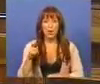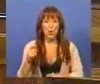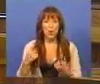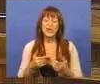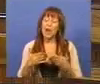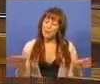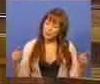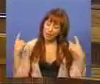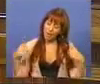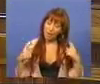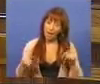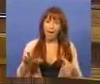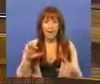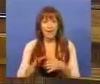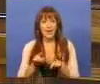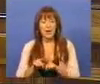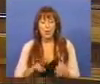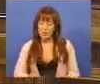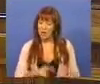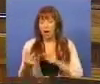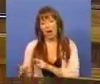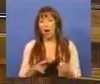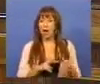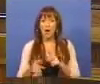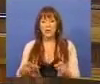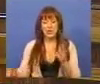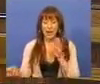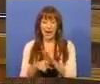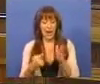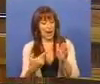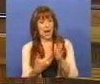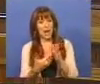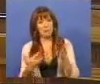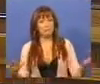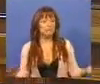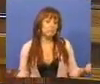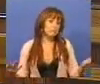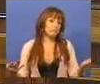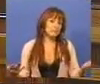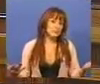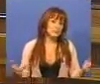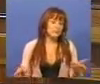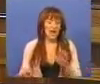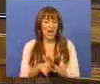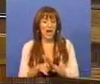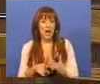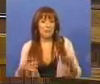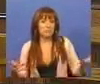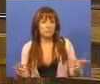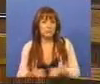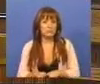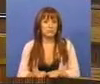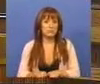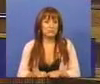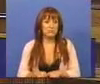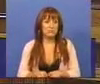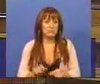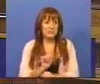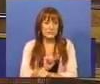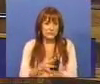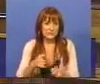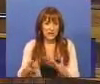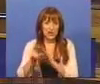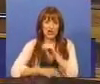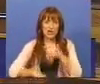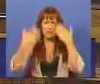tem abertura em relação a alterações numa lei que é uma lei de travejamento do